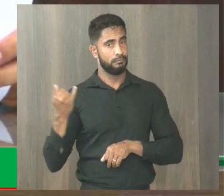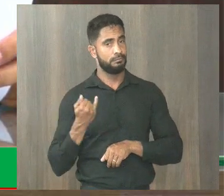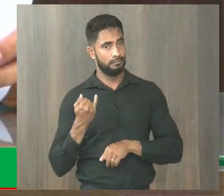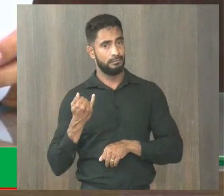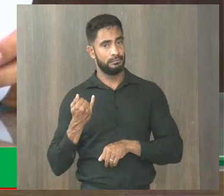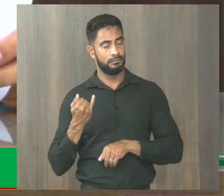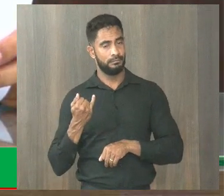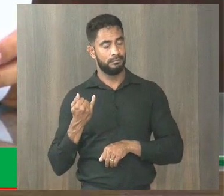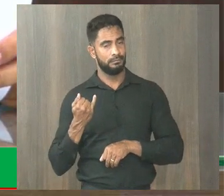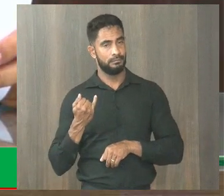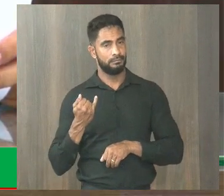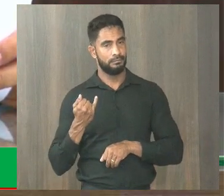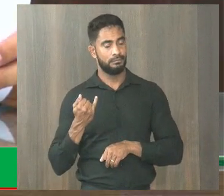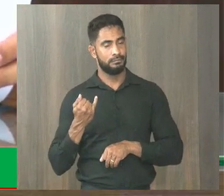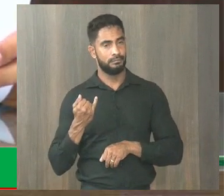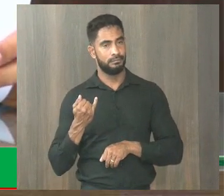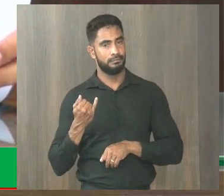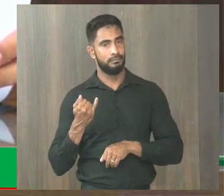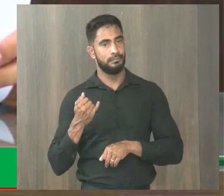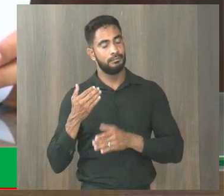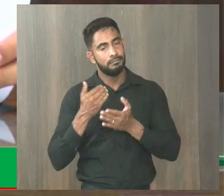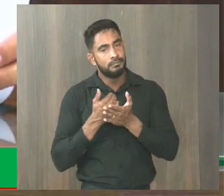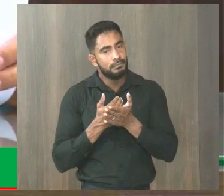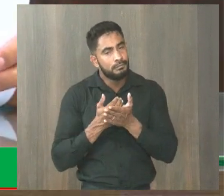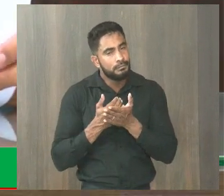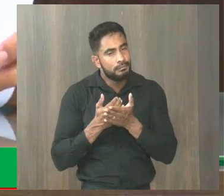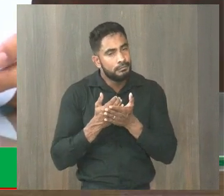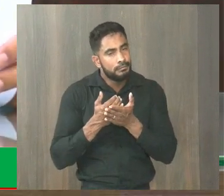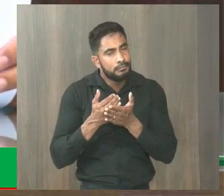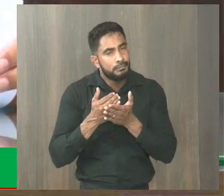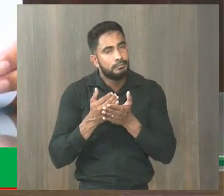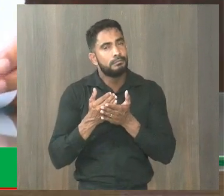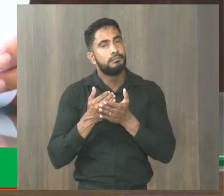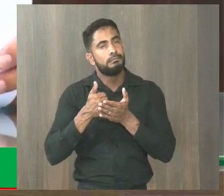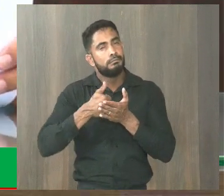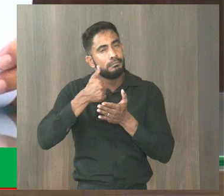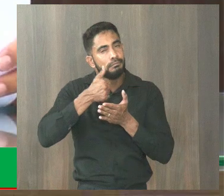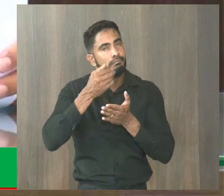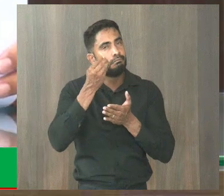está aí dando umas primeiras pinceladas aí, as primeiras